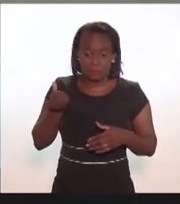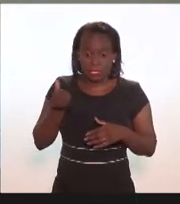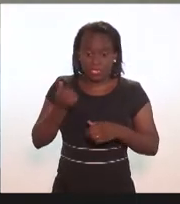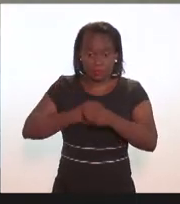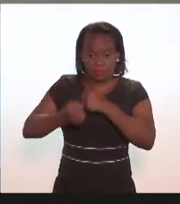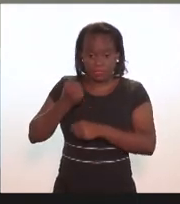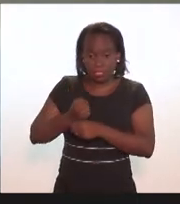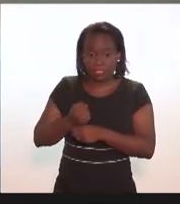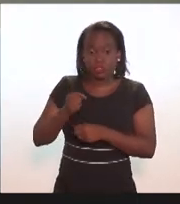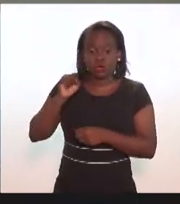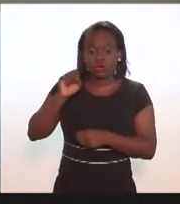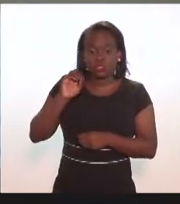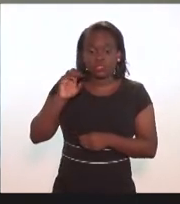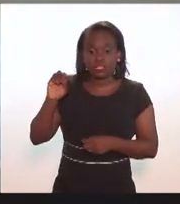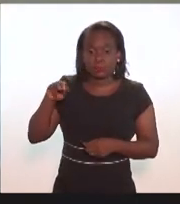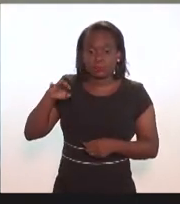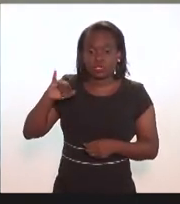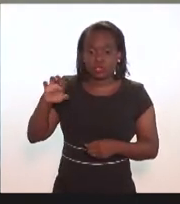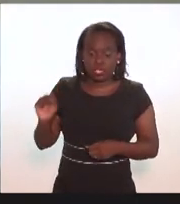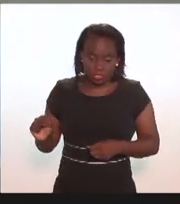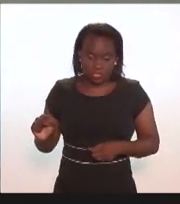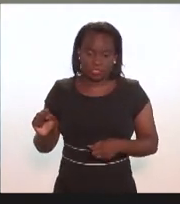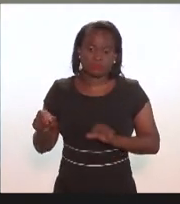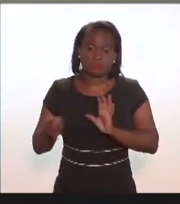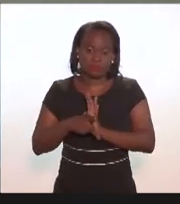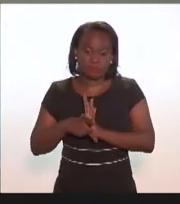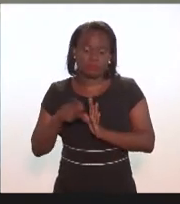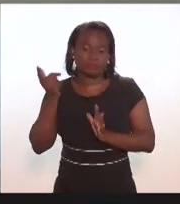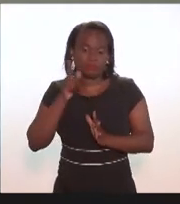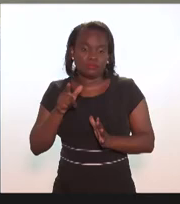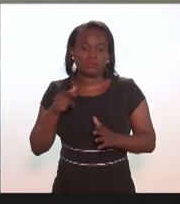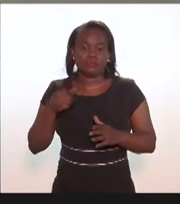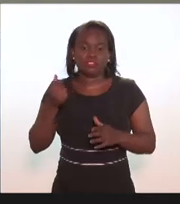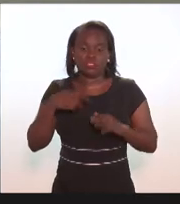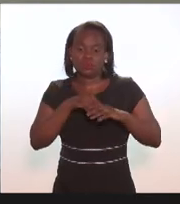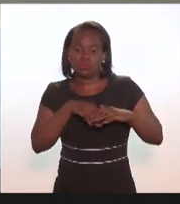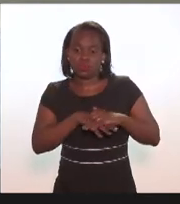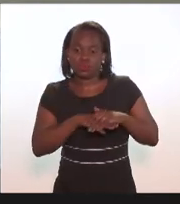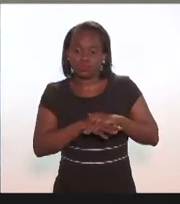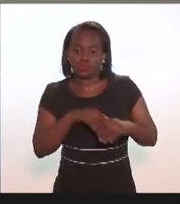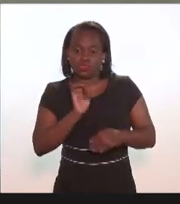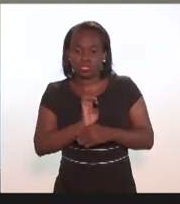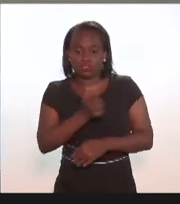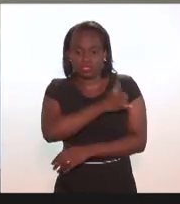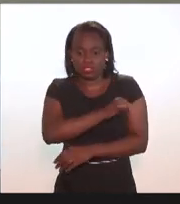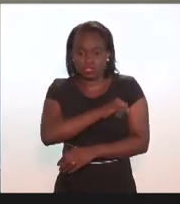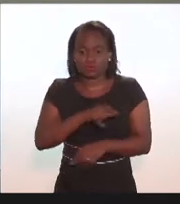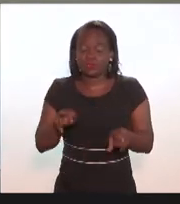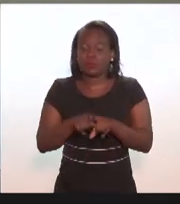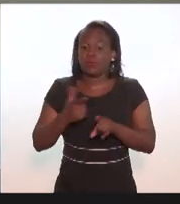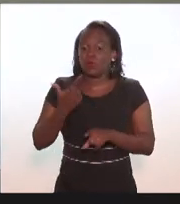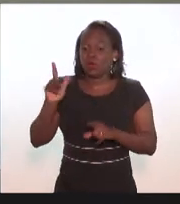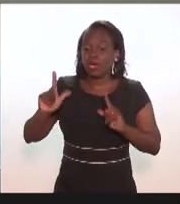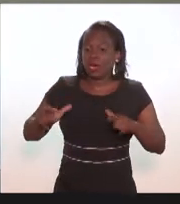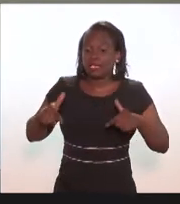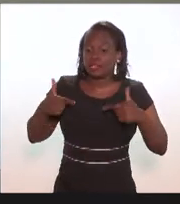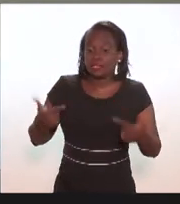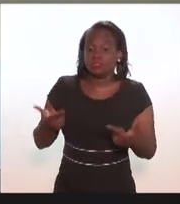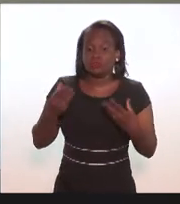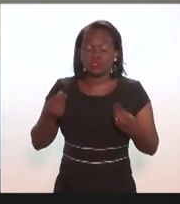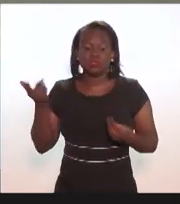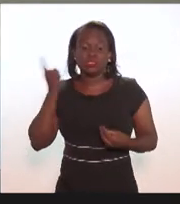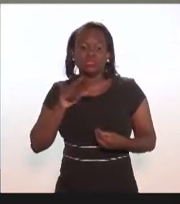passado, 800 milhões de reais para os cofres do Estado do Rio de Janeiro. Uma outra grande ação que a gente fez